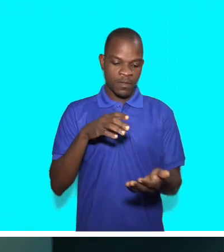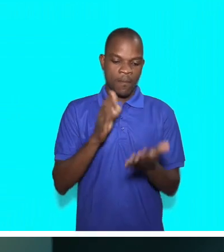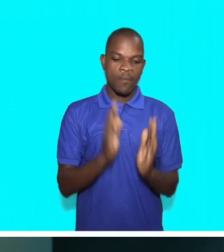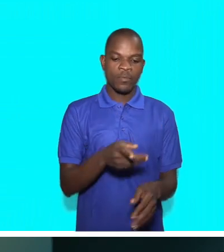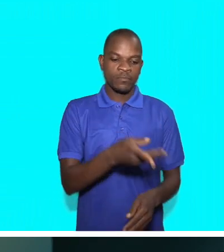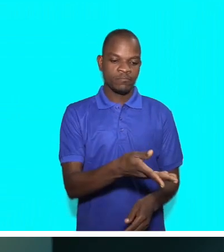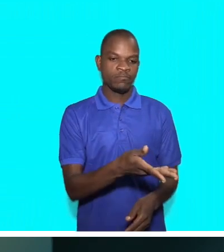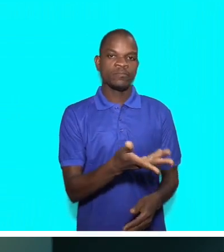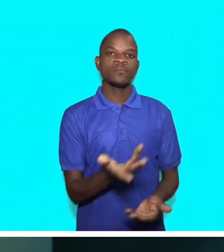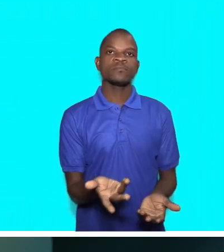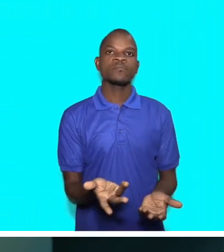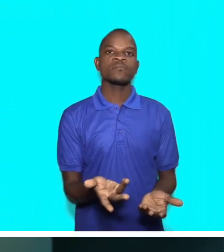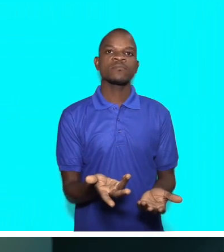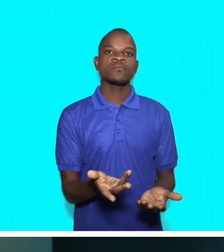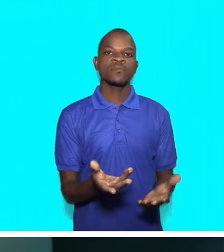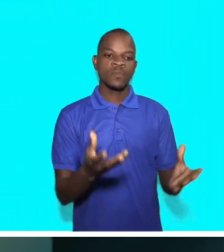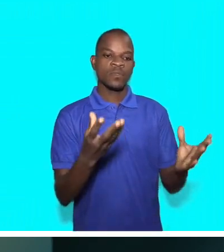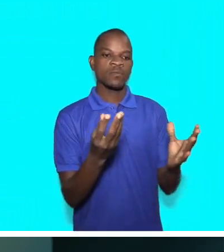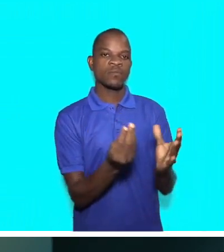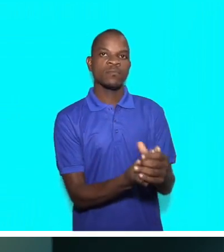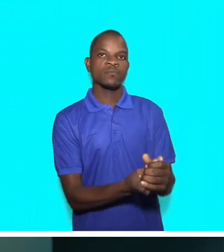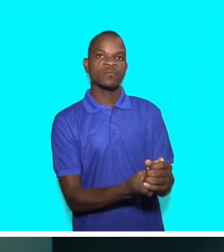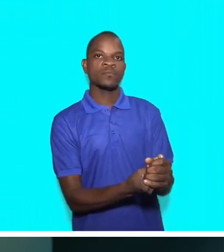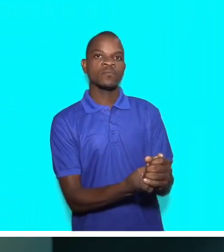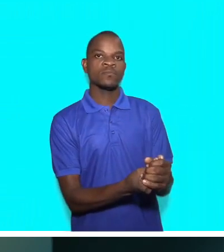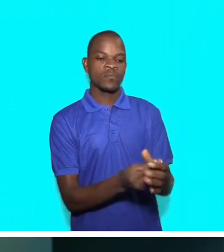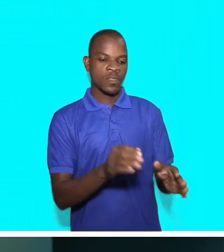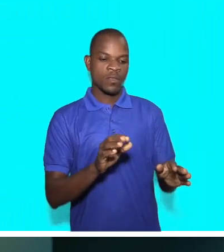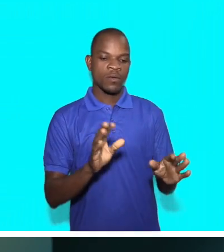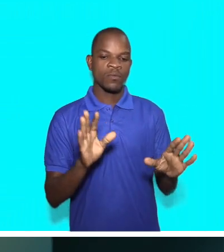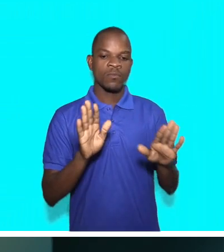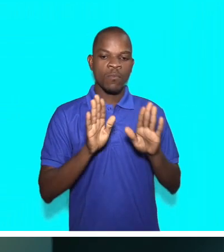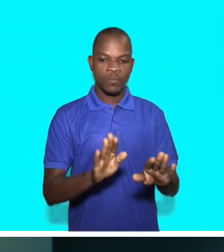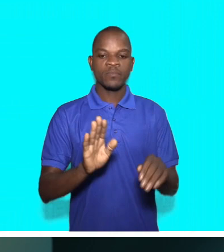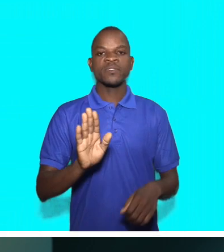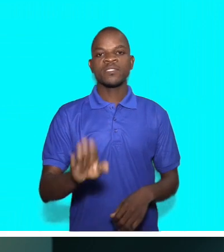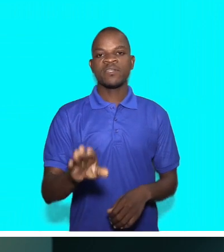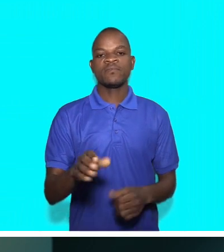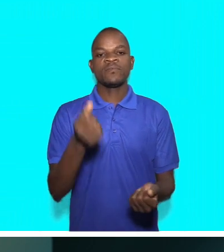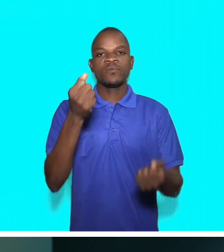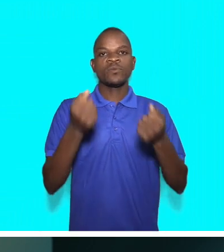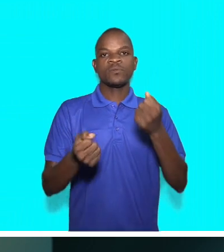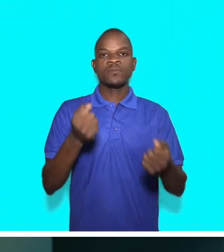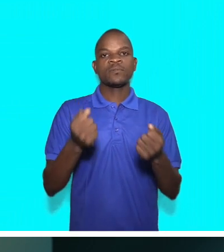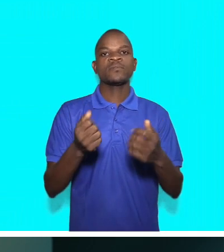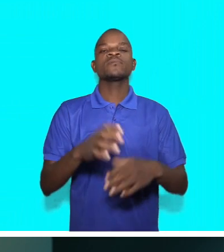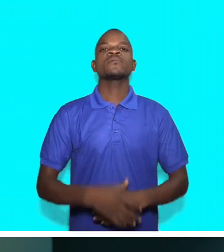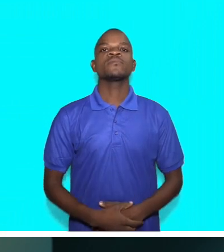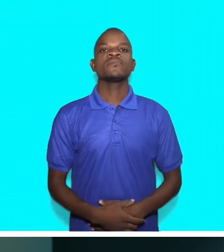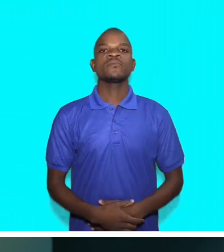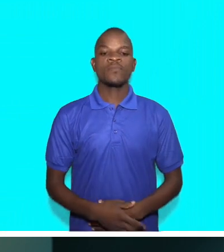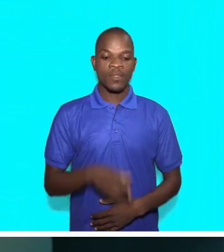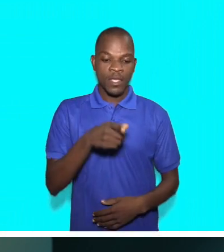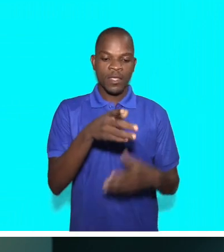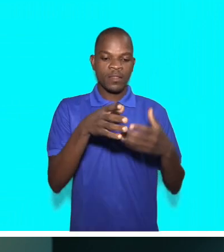Os condutores beneficiários dividem opiniões em relação à necessidade de maior segurança no veículo.